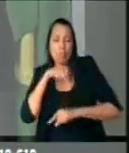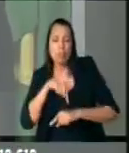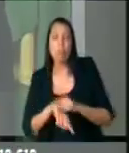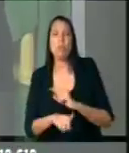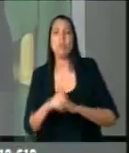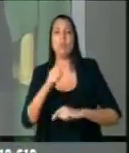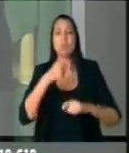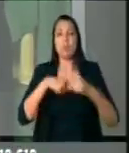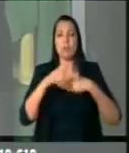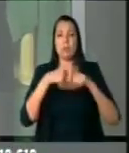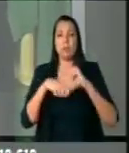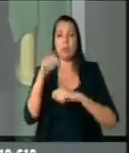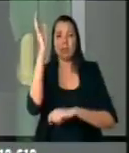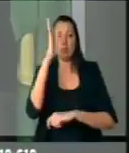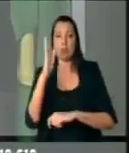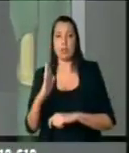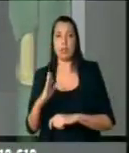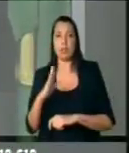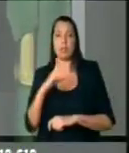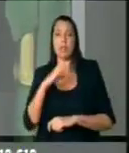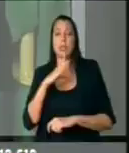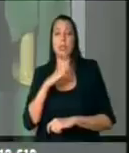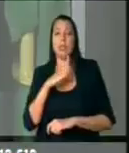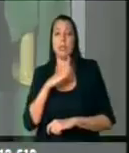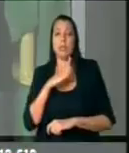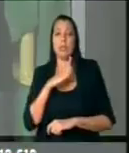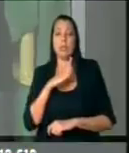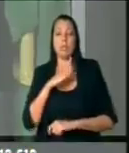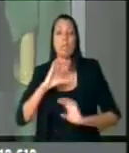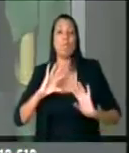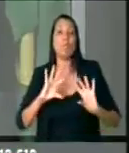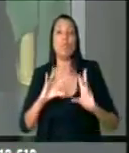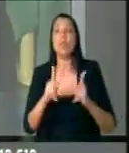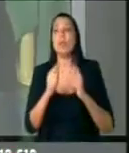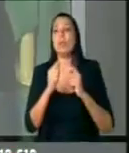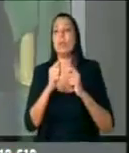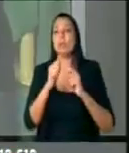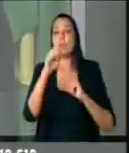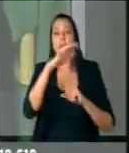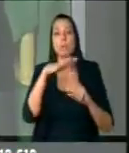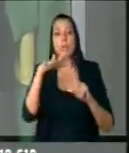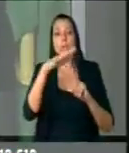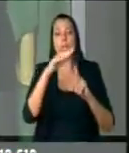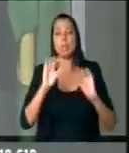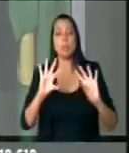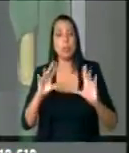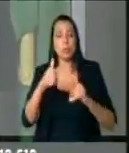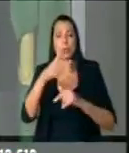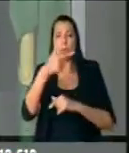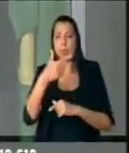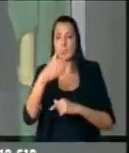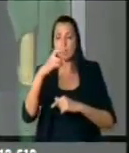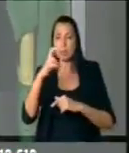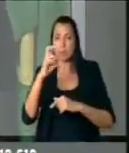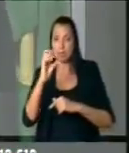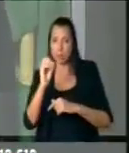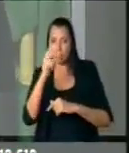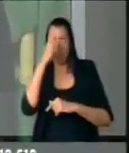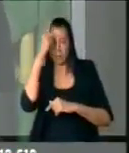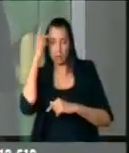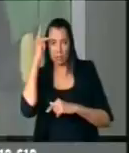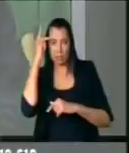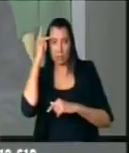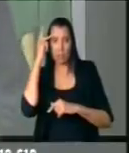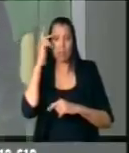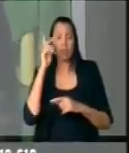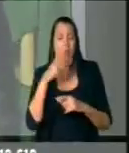na economia brasileira, atingindo toda a sociedade. Todos os 205 milhões de pessoas foram